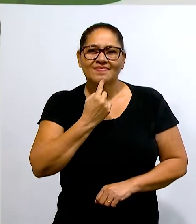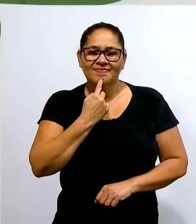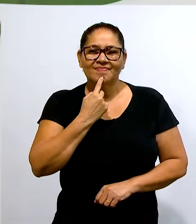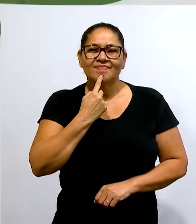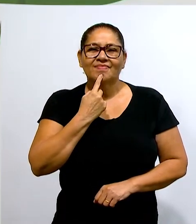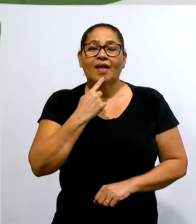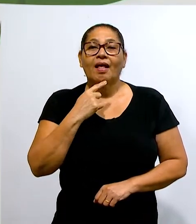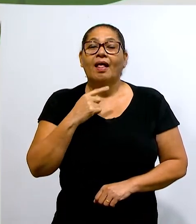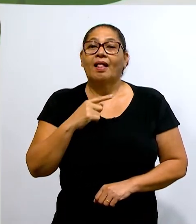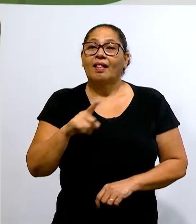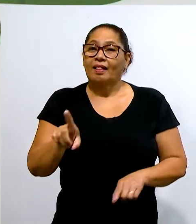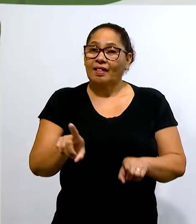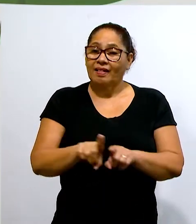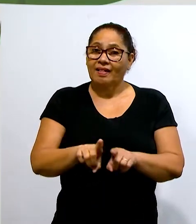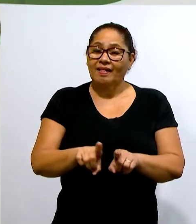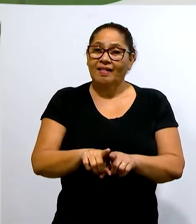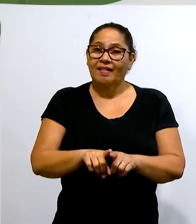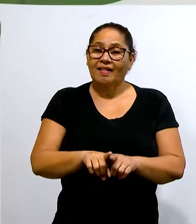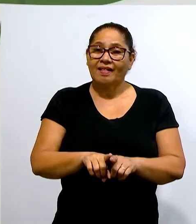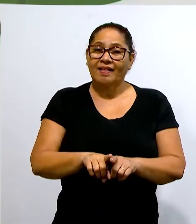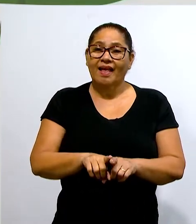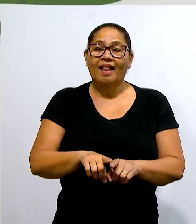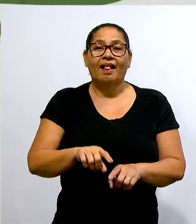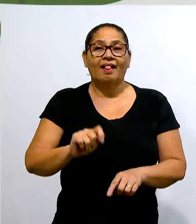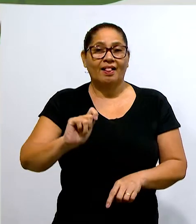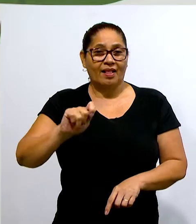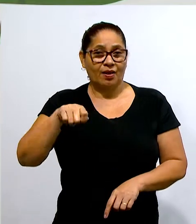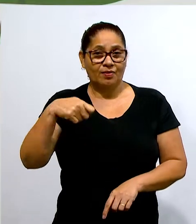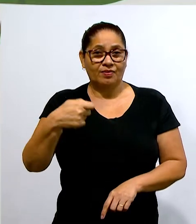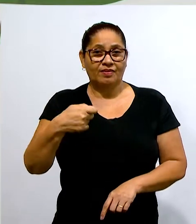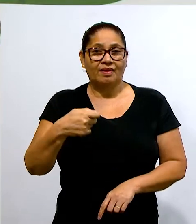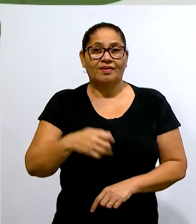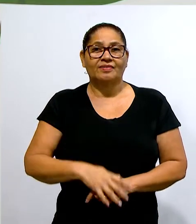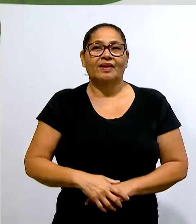também temos o meu sinal